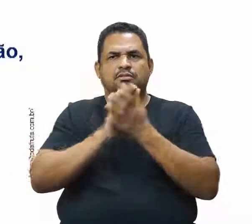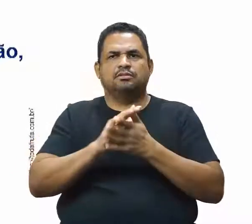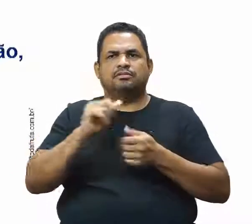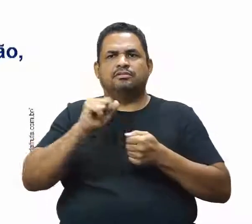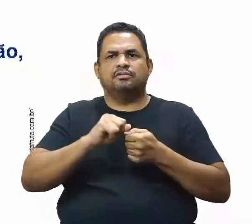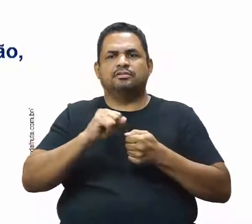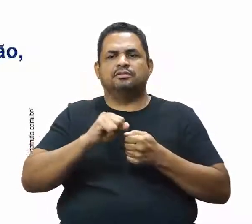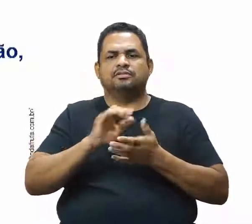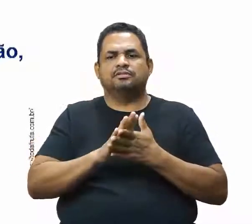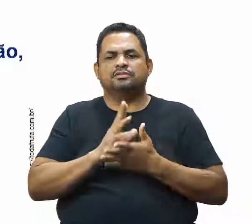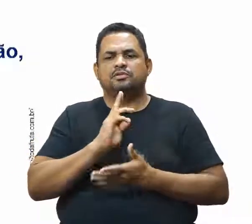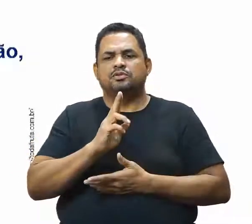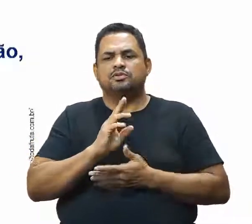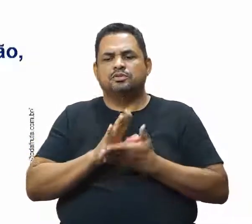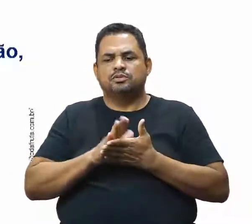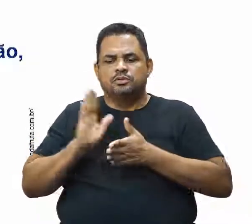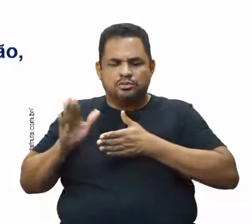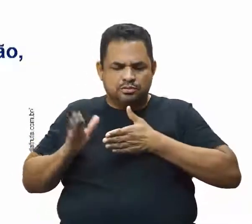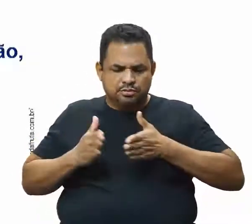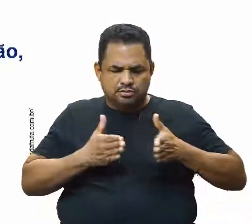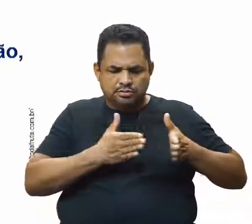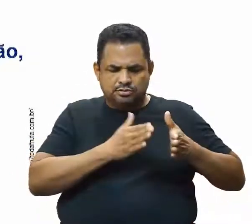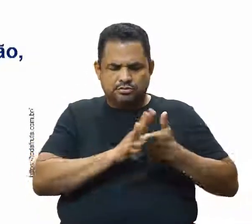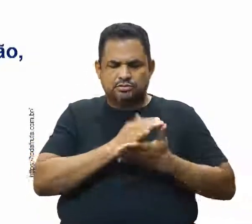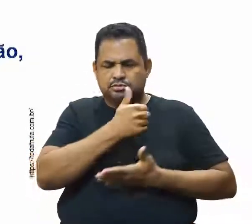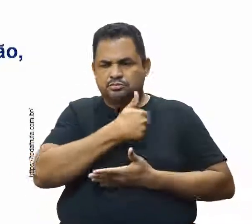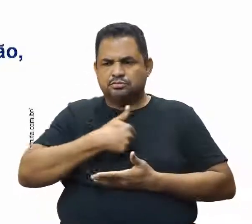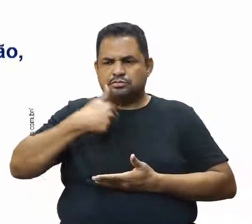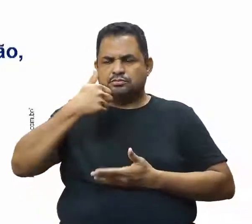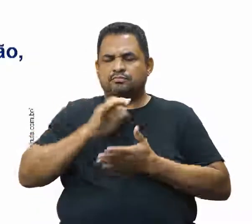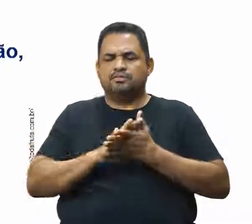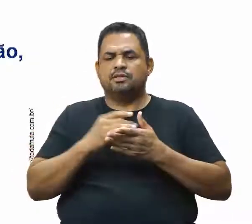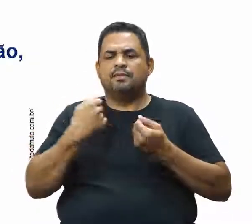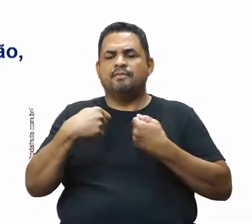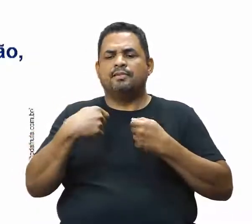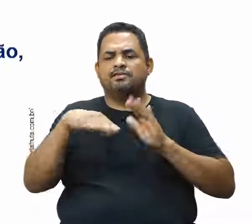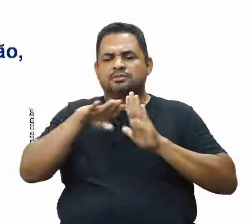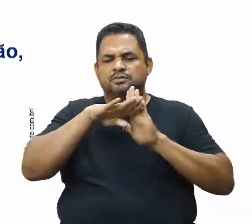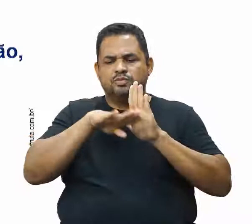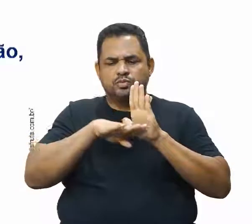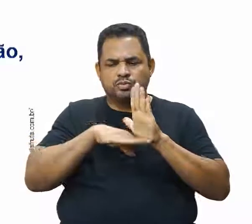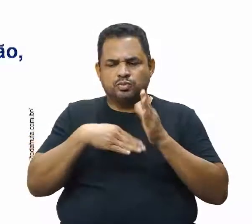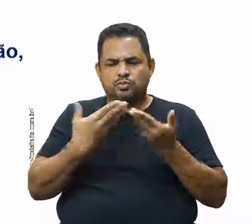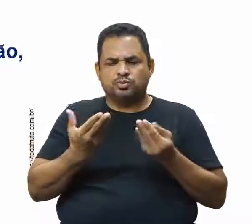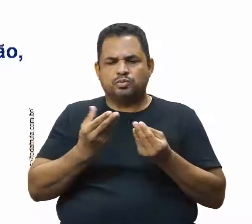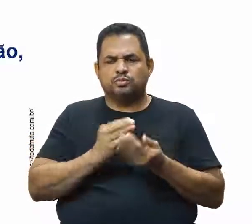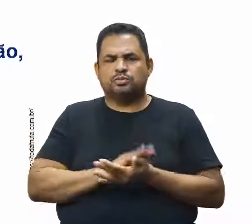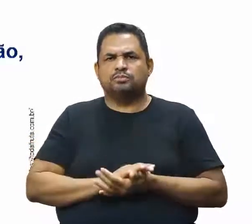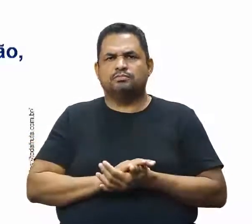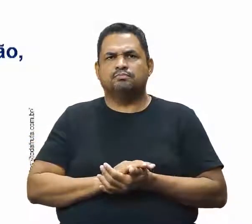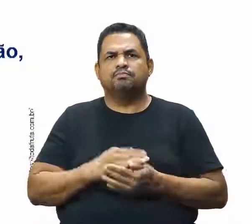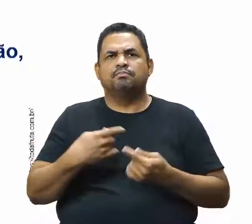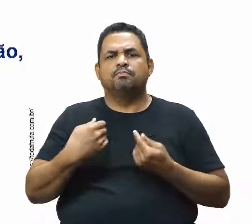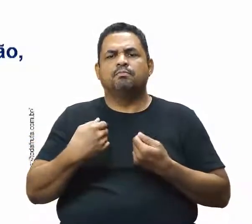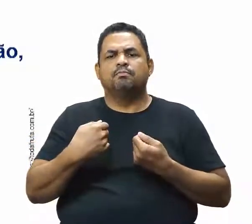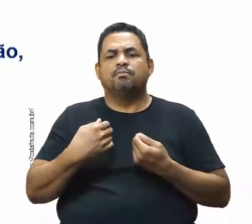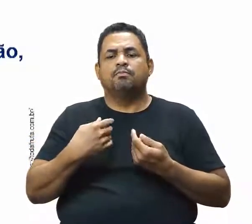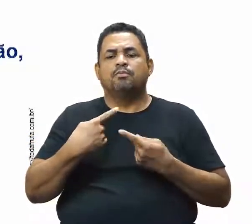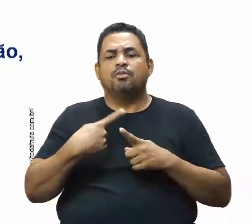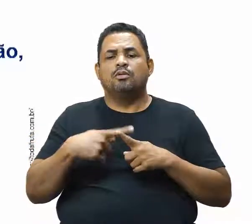processos de beneficiamento. Então, o cronograma tem que ser muito alinhado, porque o produto,